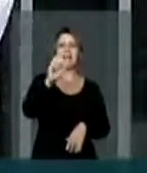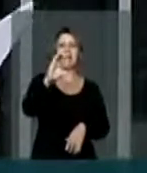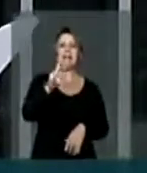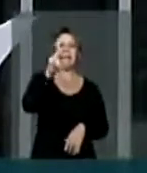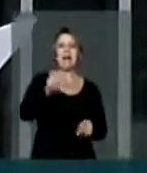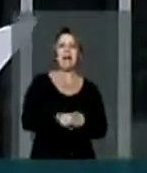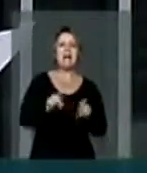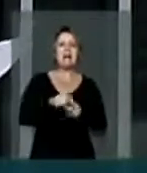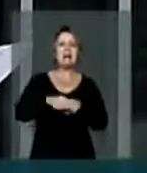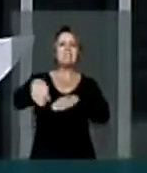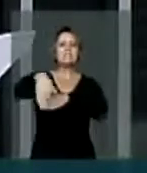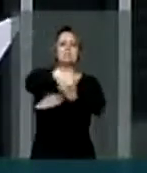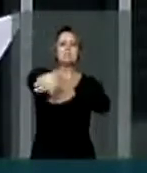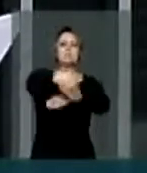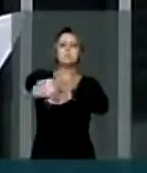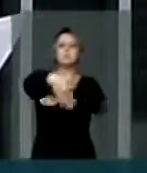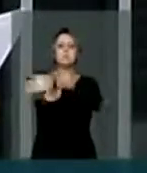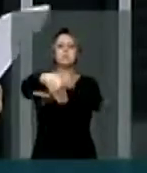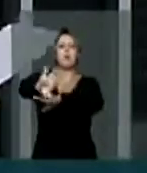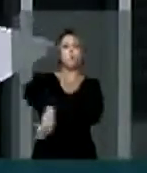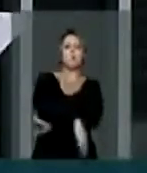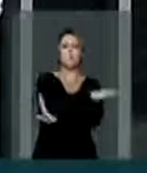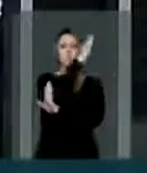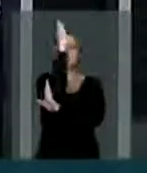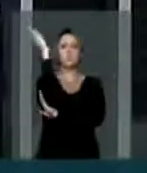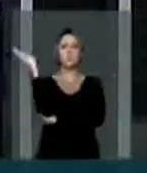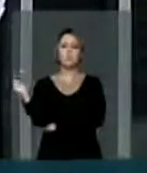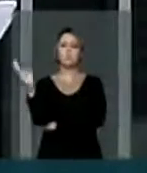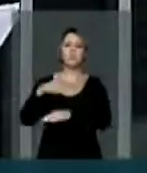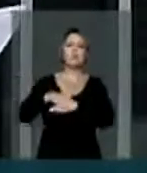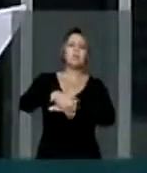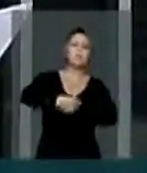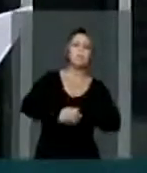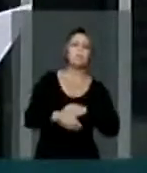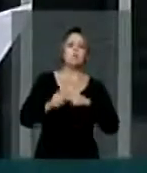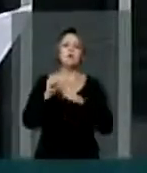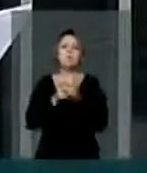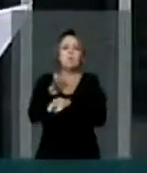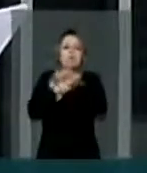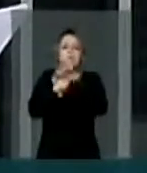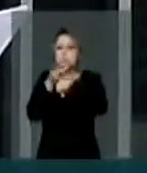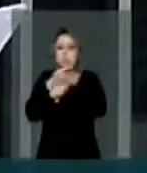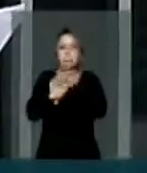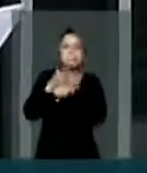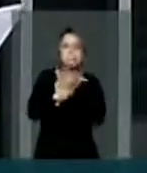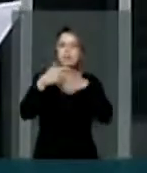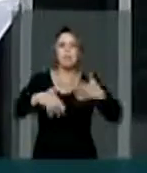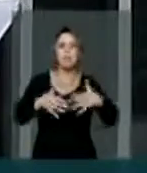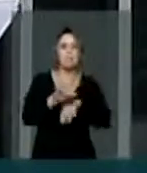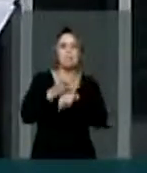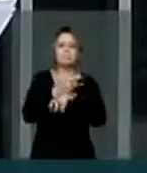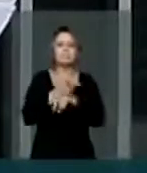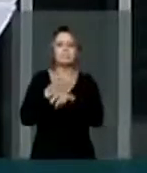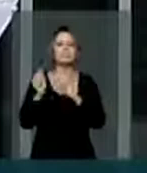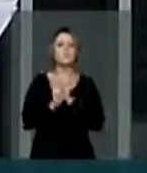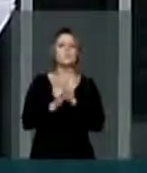crack que perambulam noite e dia em grupos atrás de drogas. Com essa reforma do Código Penal, vamos